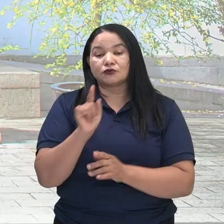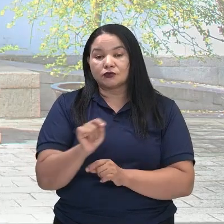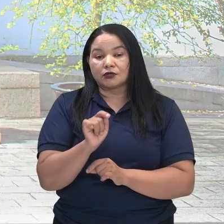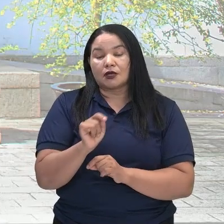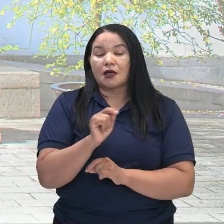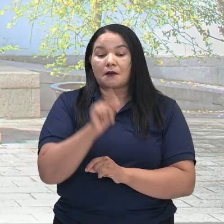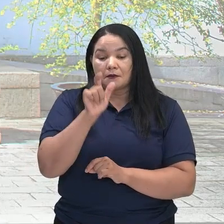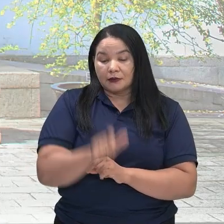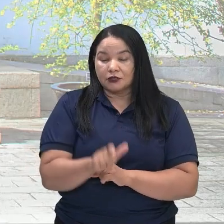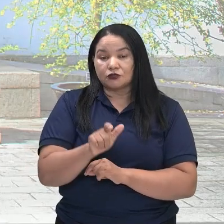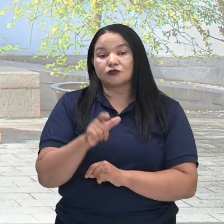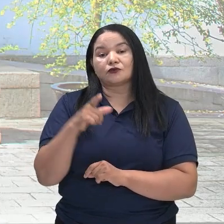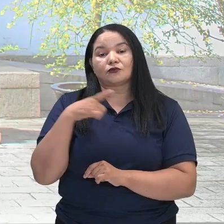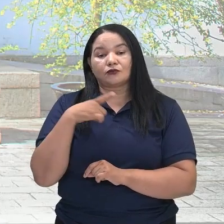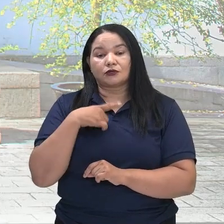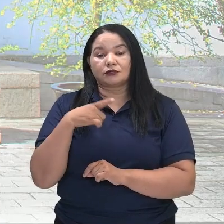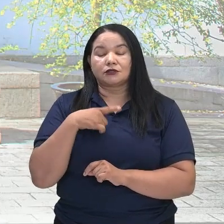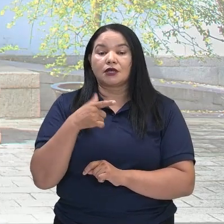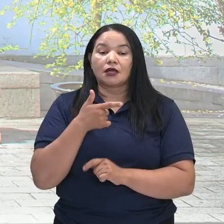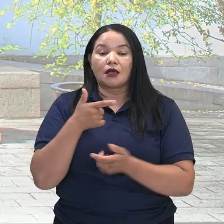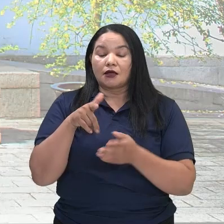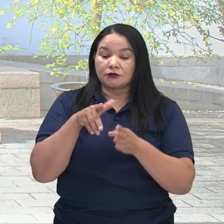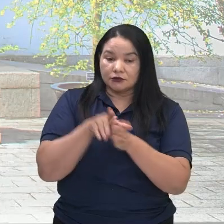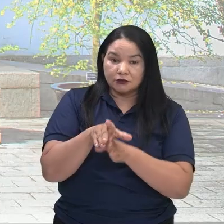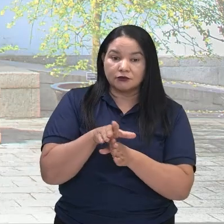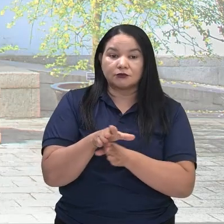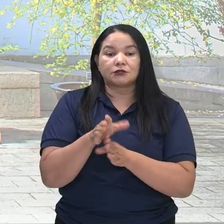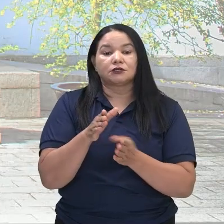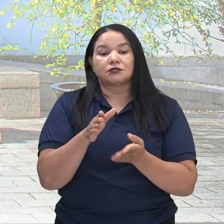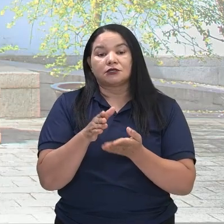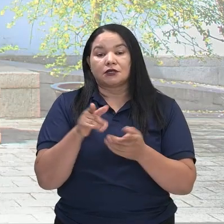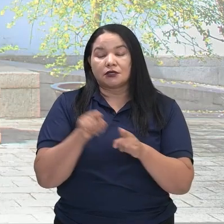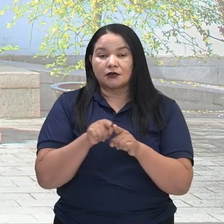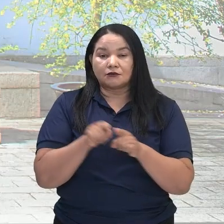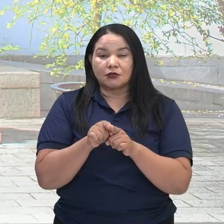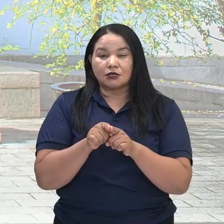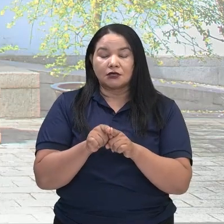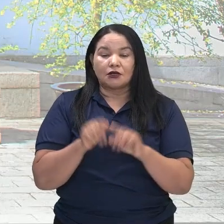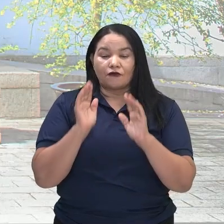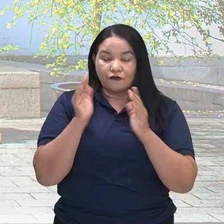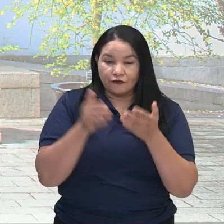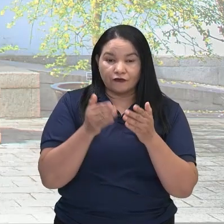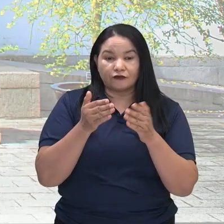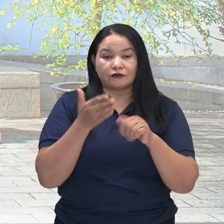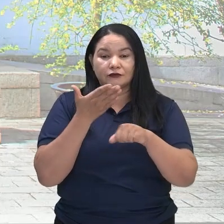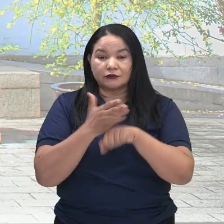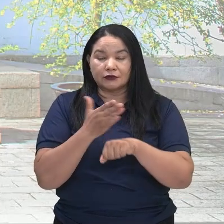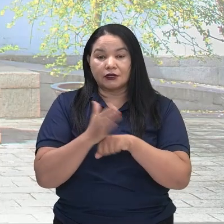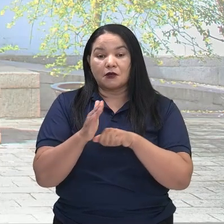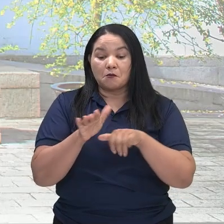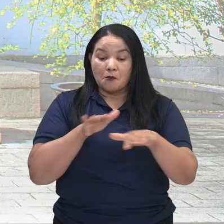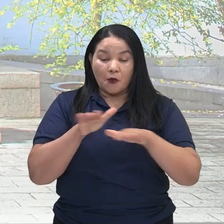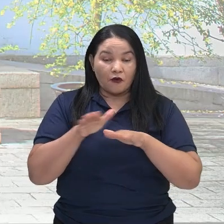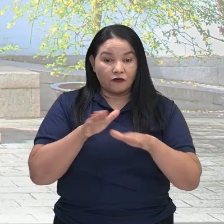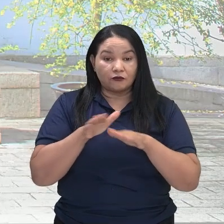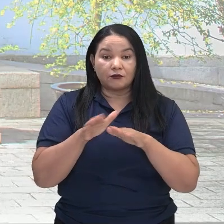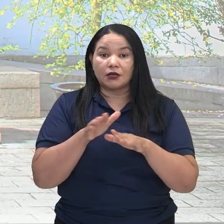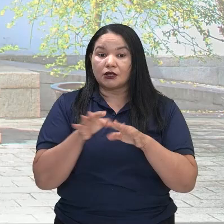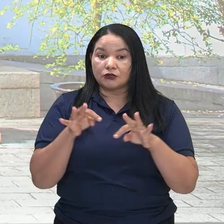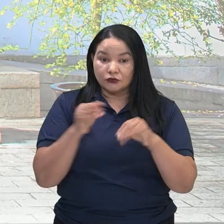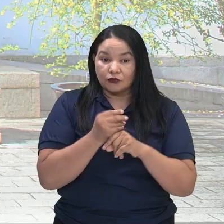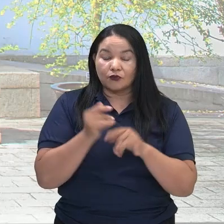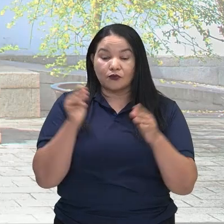lutadores, eles tenham aí essa disciplina, se dedicando sempre ao treino, né, fazendo todos os movimentos com